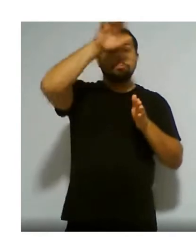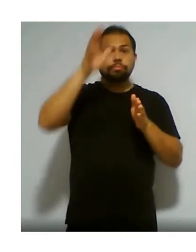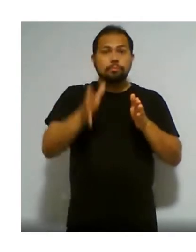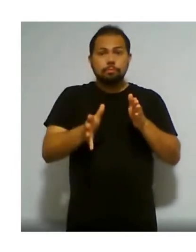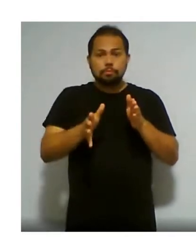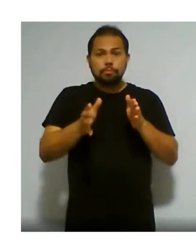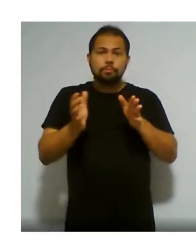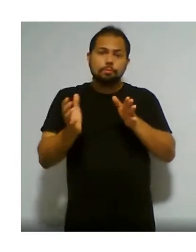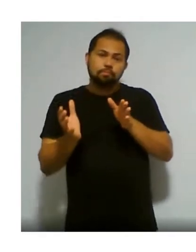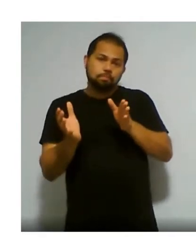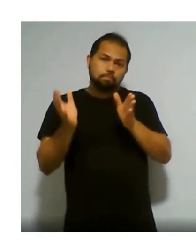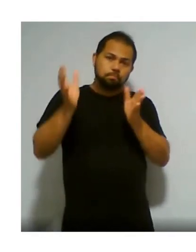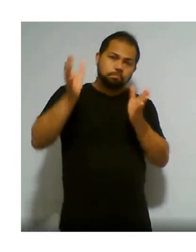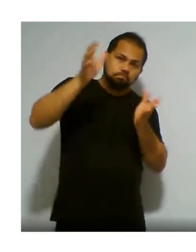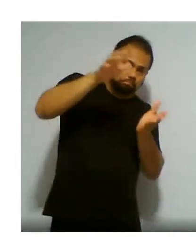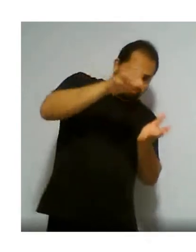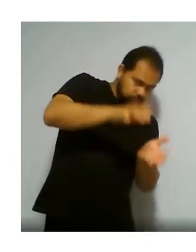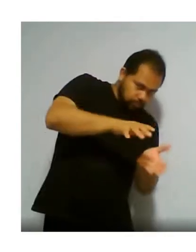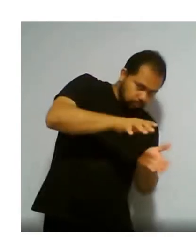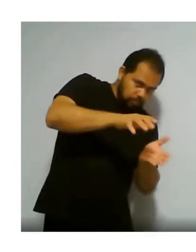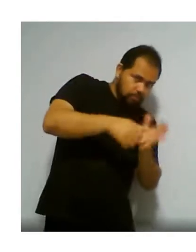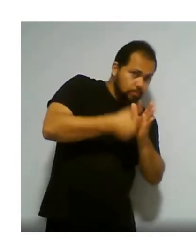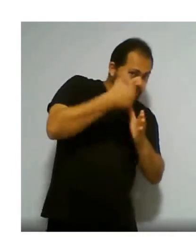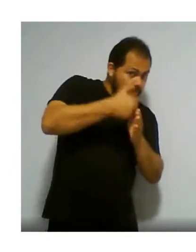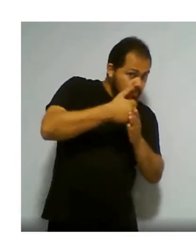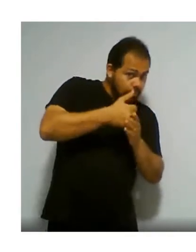tudo desconectado atrás, ele não está na tomada.